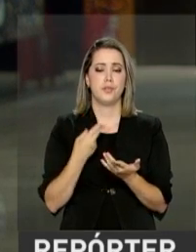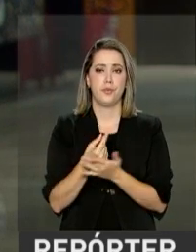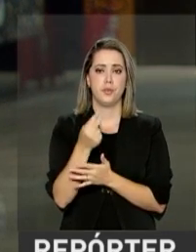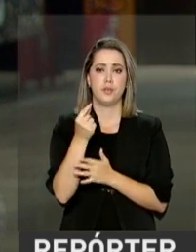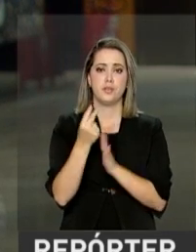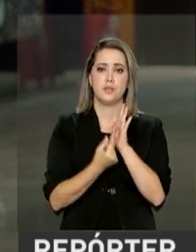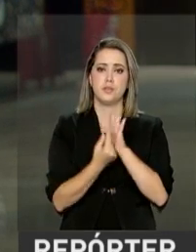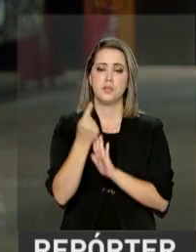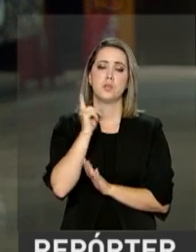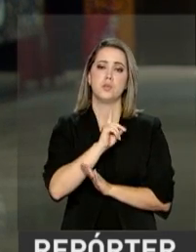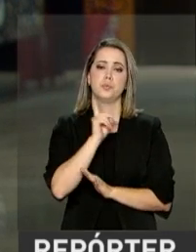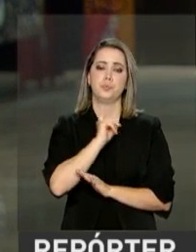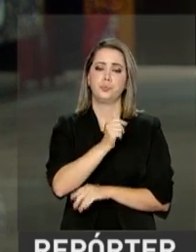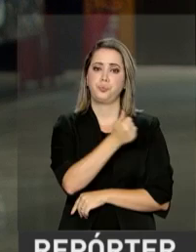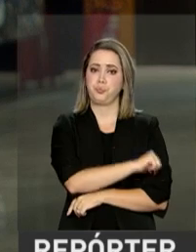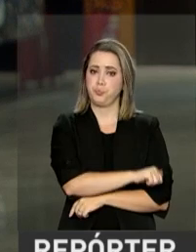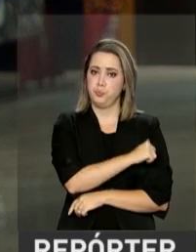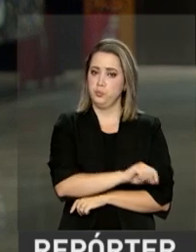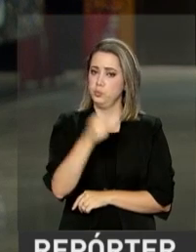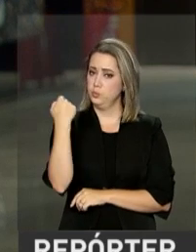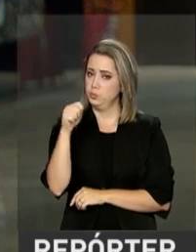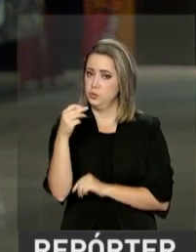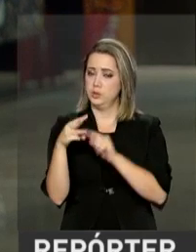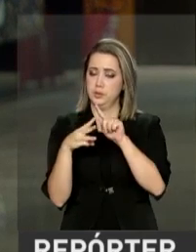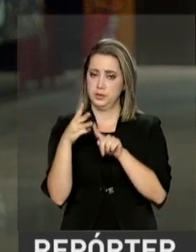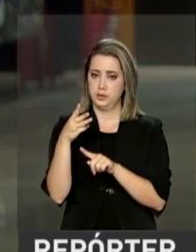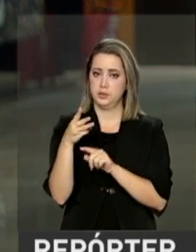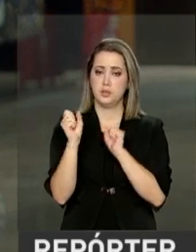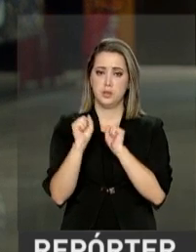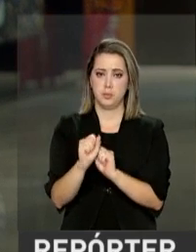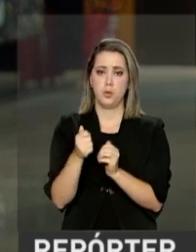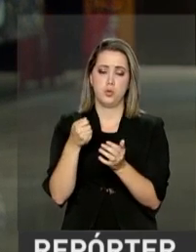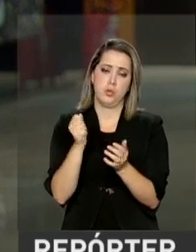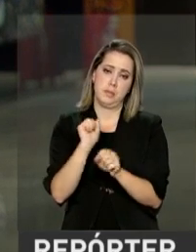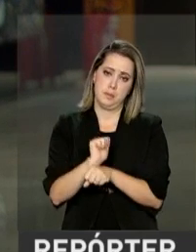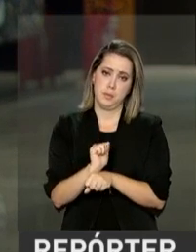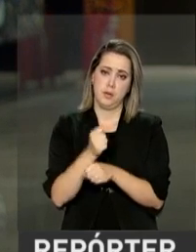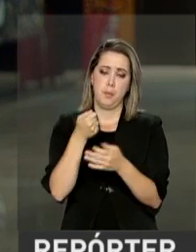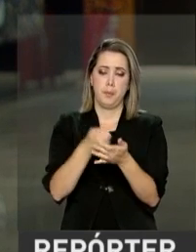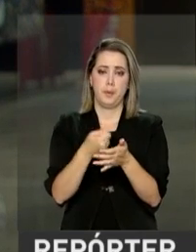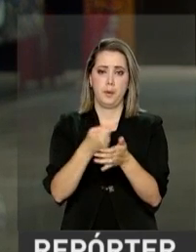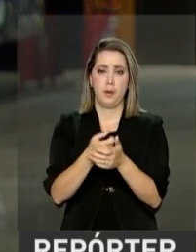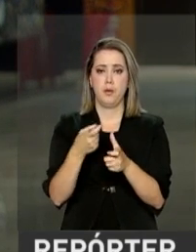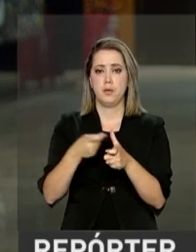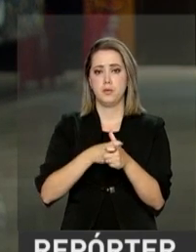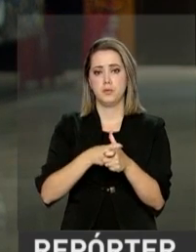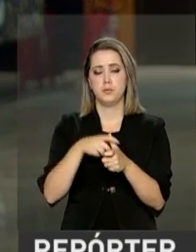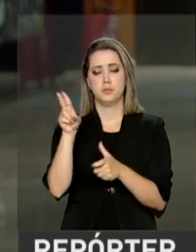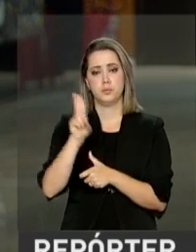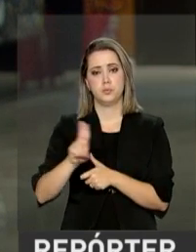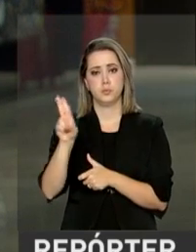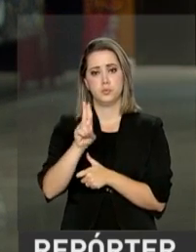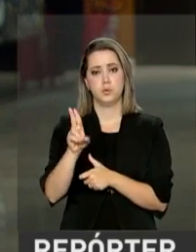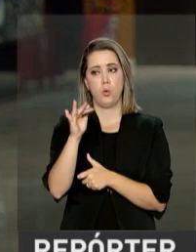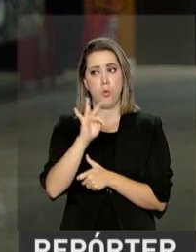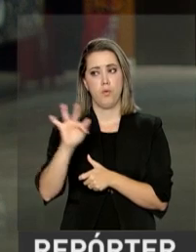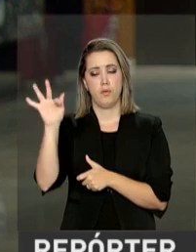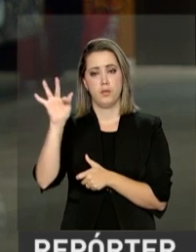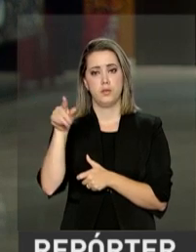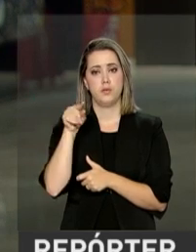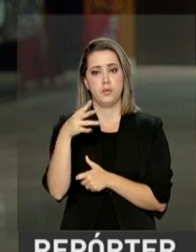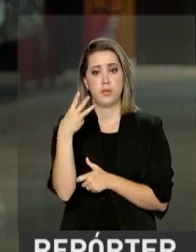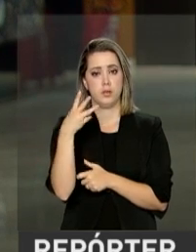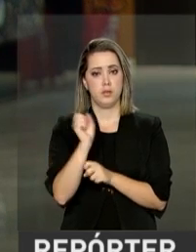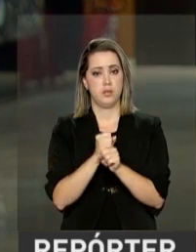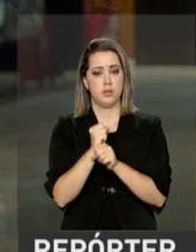Janeiro Minas Gerais e Rio Grande do Sul esses estados possam suspender o pagamento das dívidas com a união por 3 anos